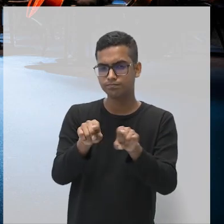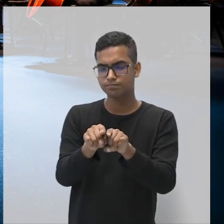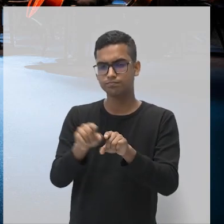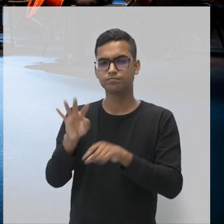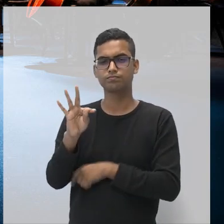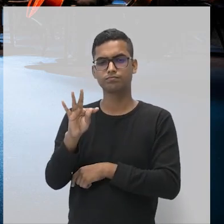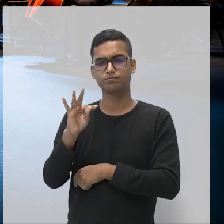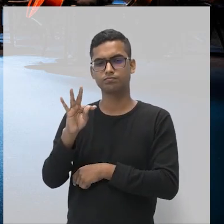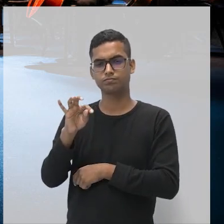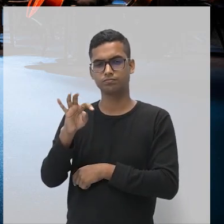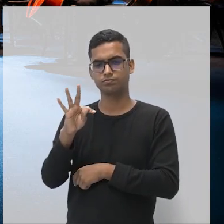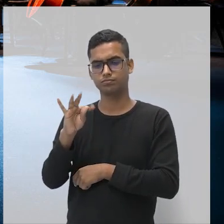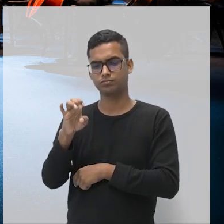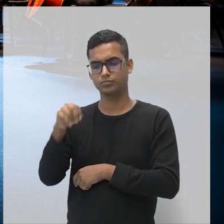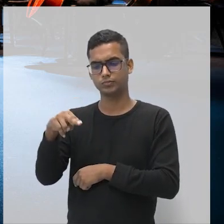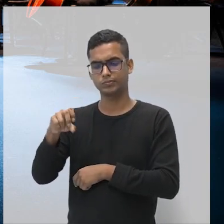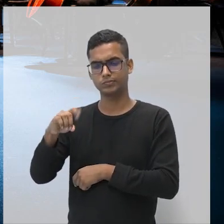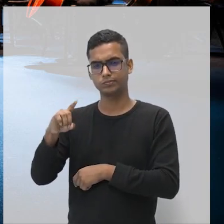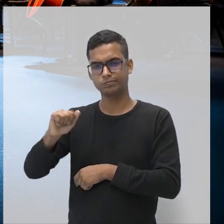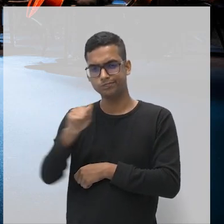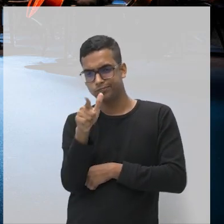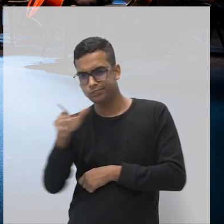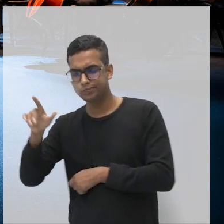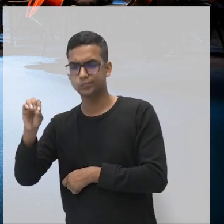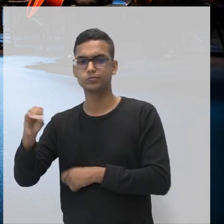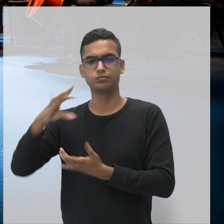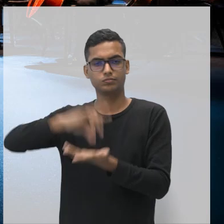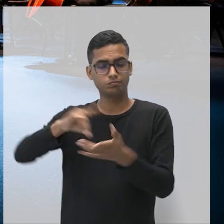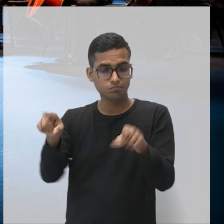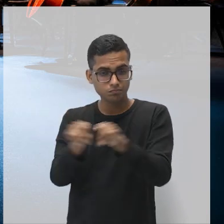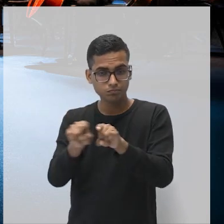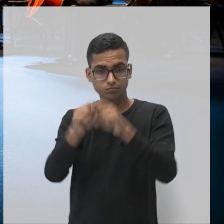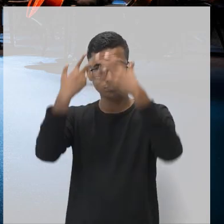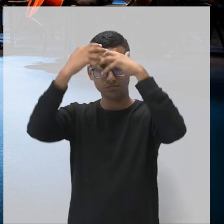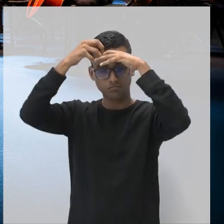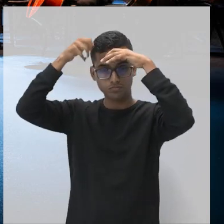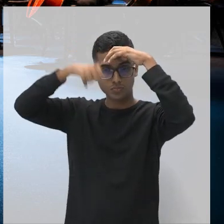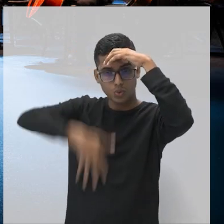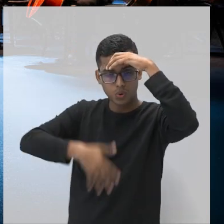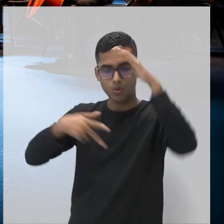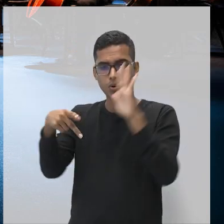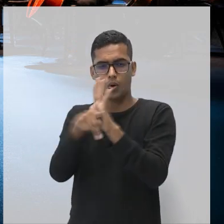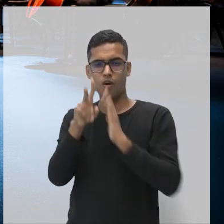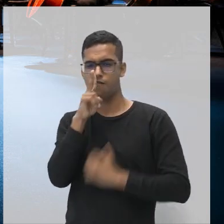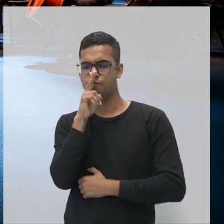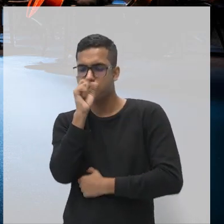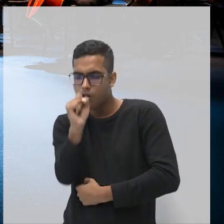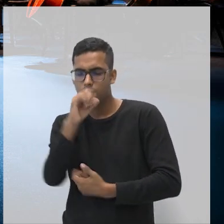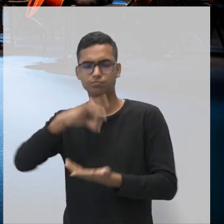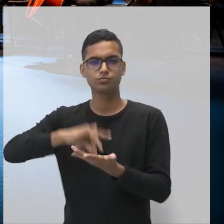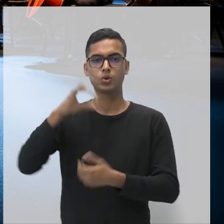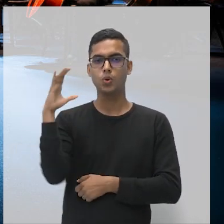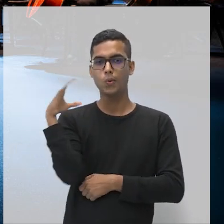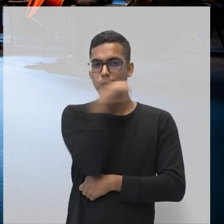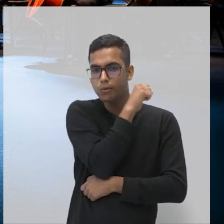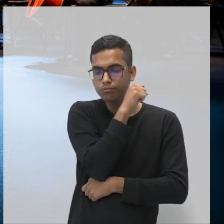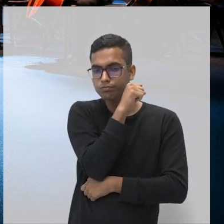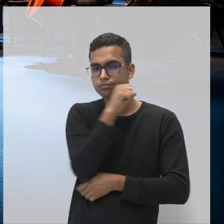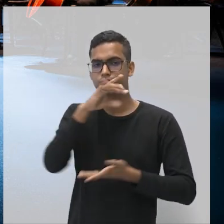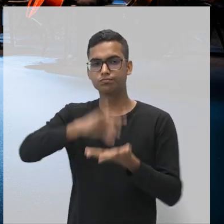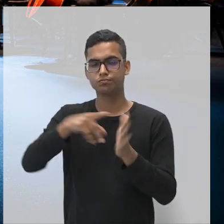de volta para o sistema nervoso sobre a posição, a força e a velocidade do